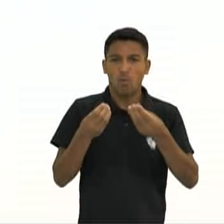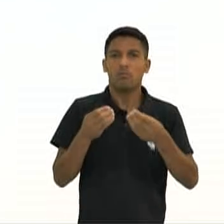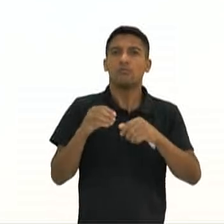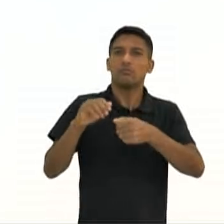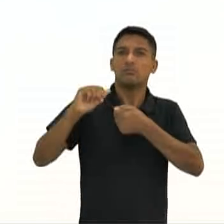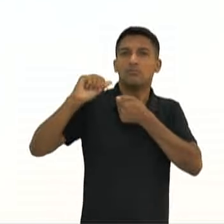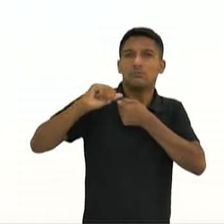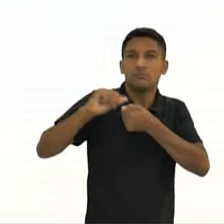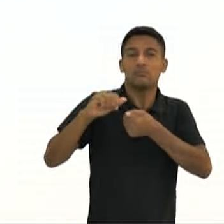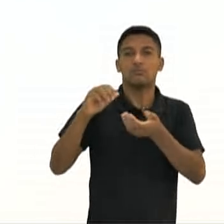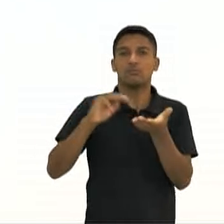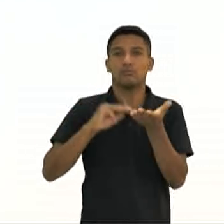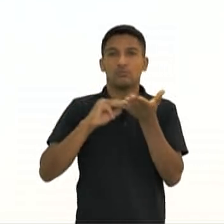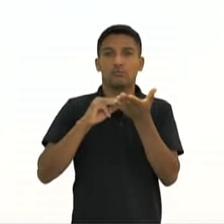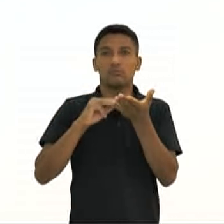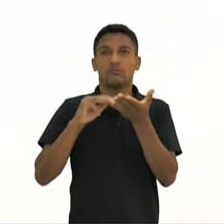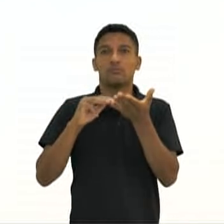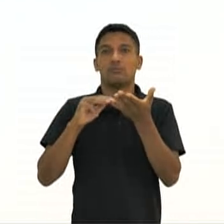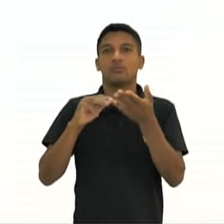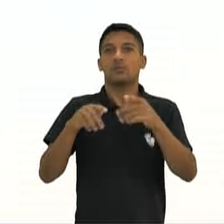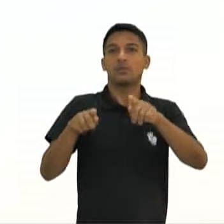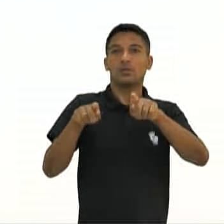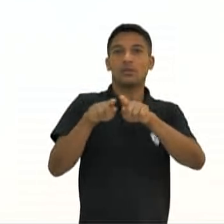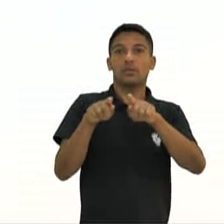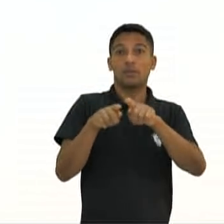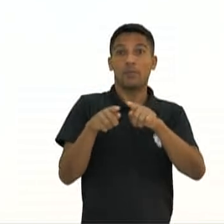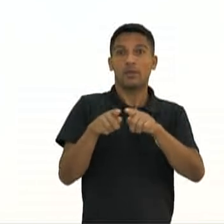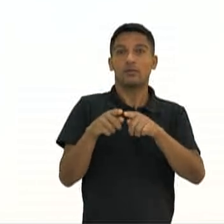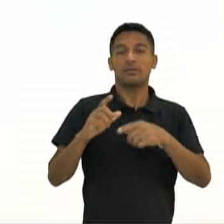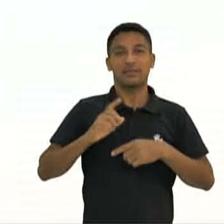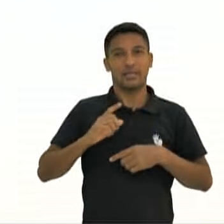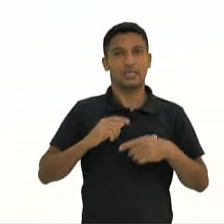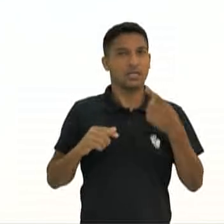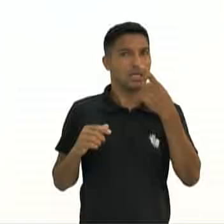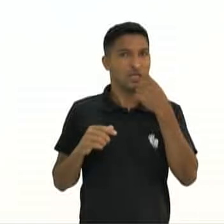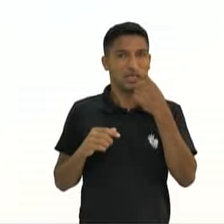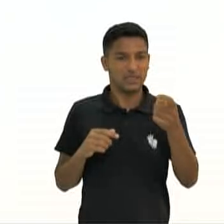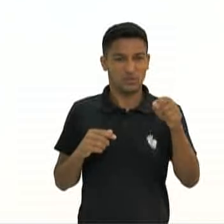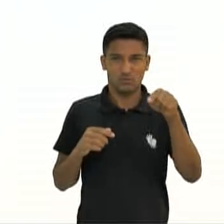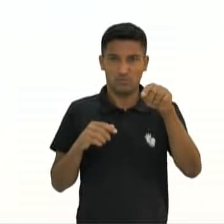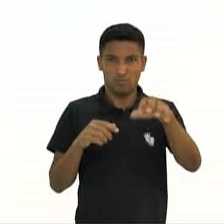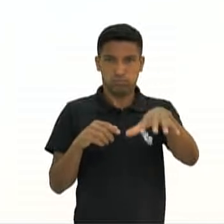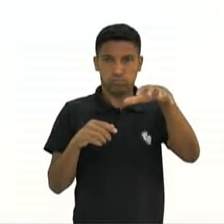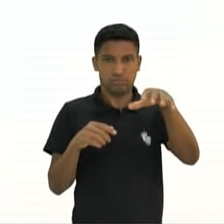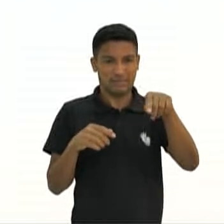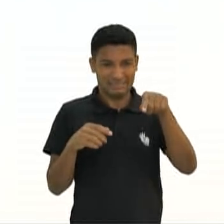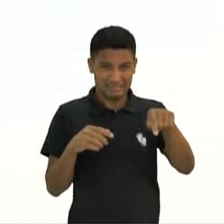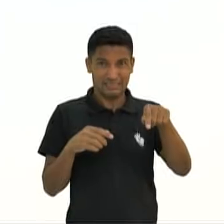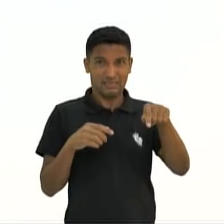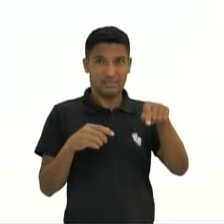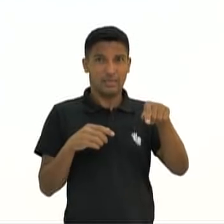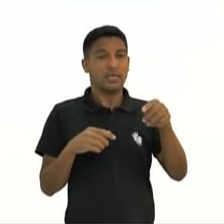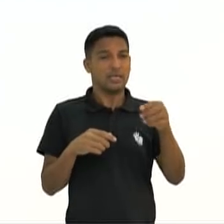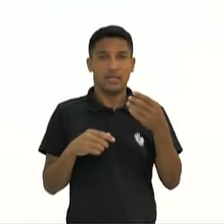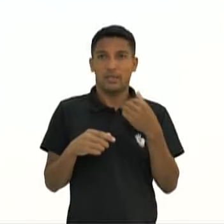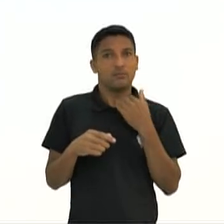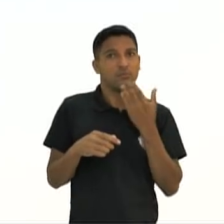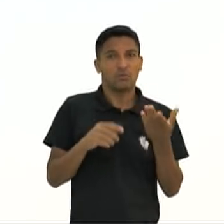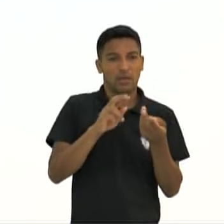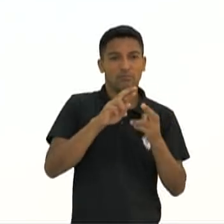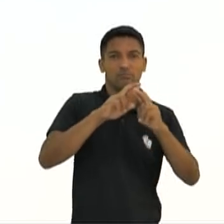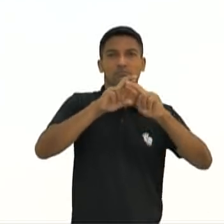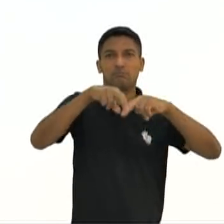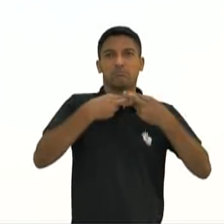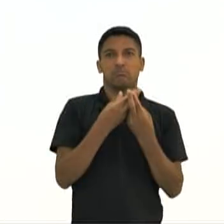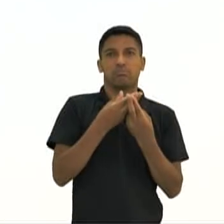e, logicamente, uma administração dos resíduos que não conseguem ser reciclados e eliminados adequadamente. Dentro